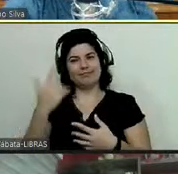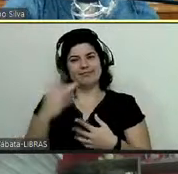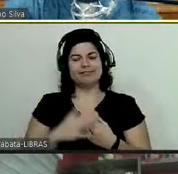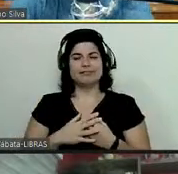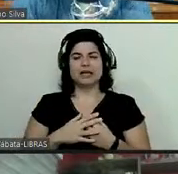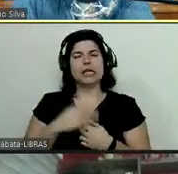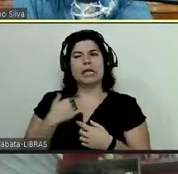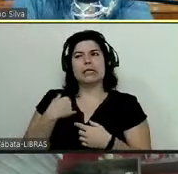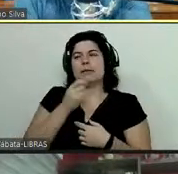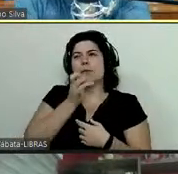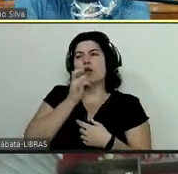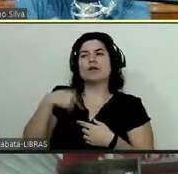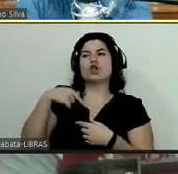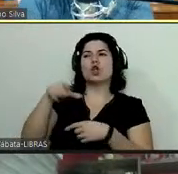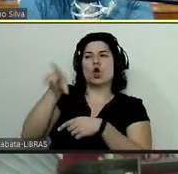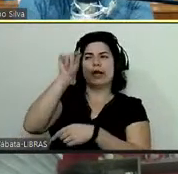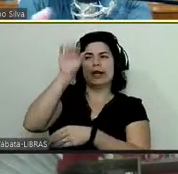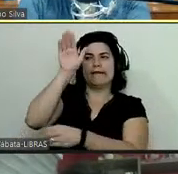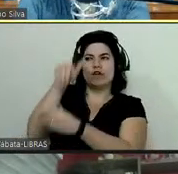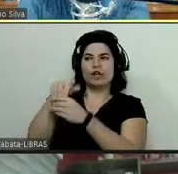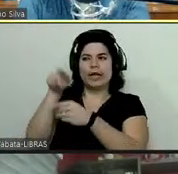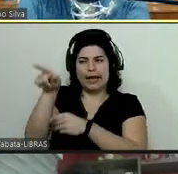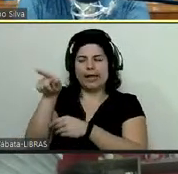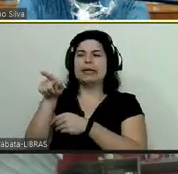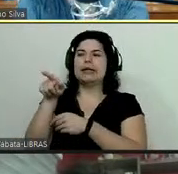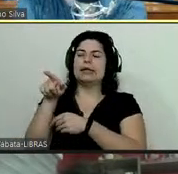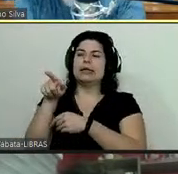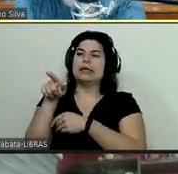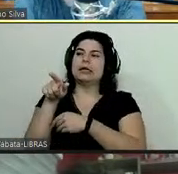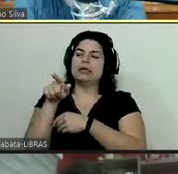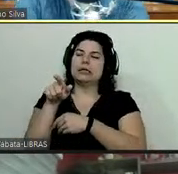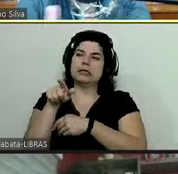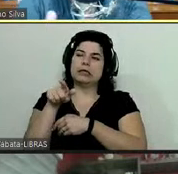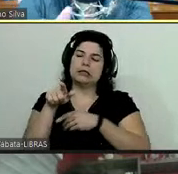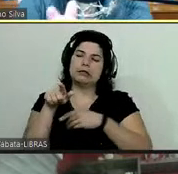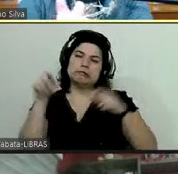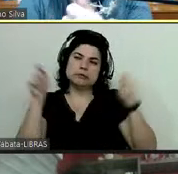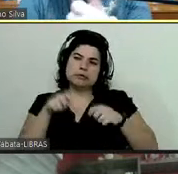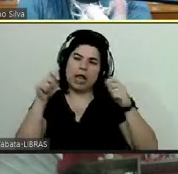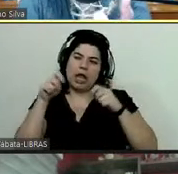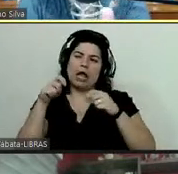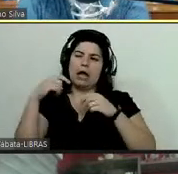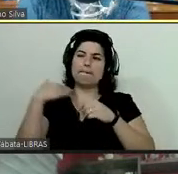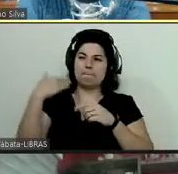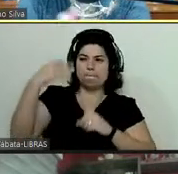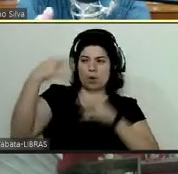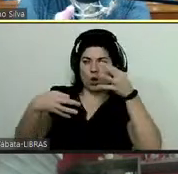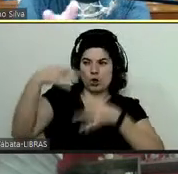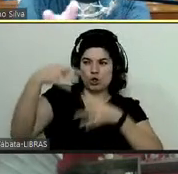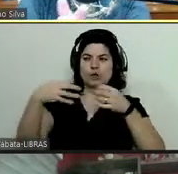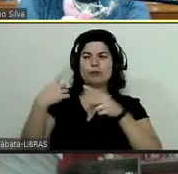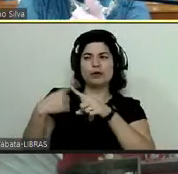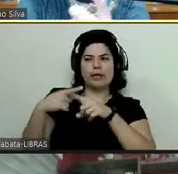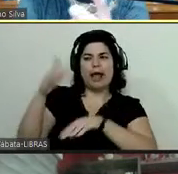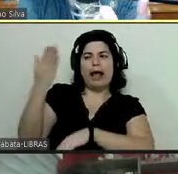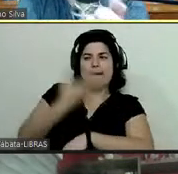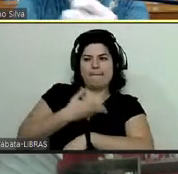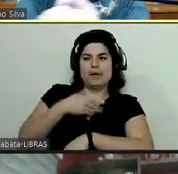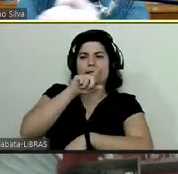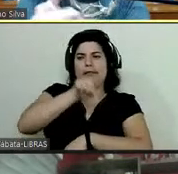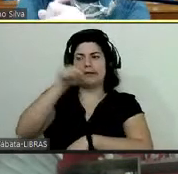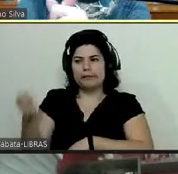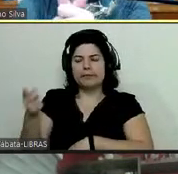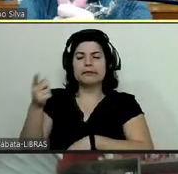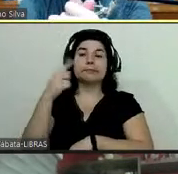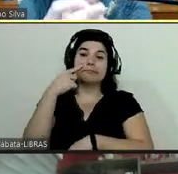vou escolher aquele cara para ser o promotor porque ele é amigo de não sei quem então quer dizer tem que tem coisas complexas aí também né